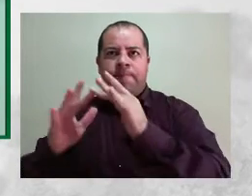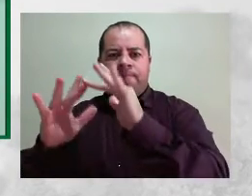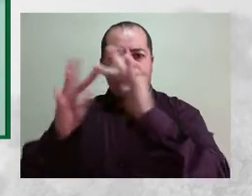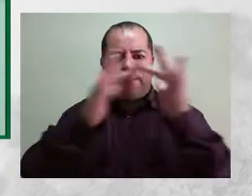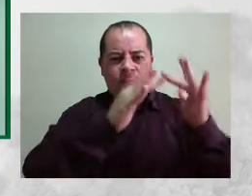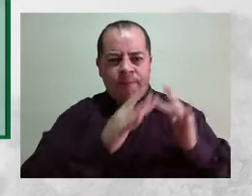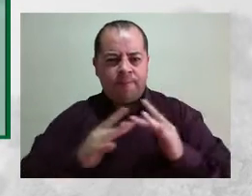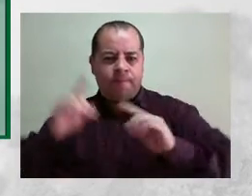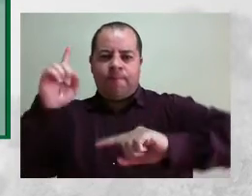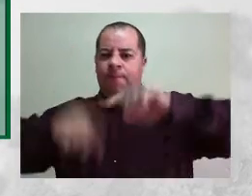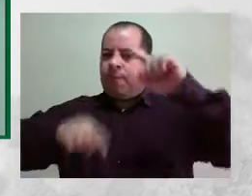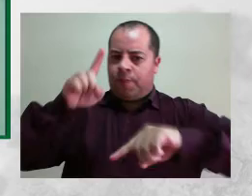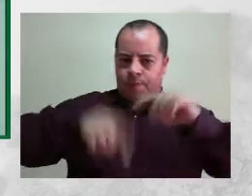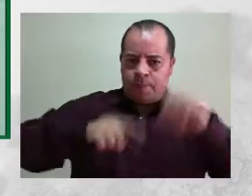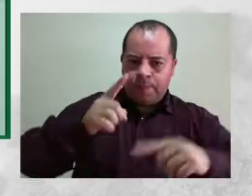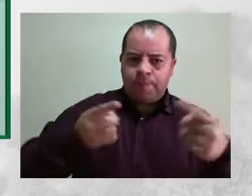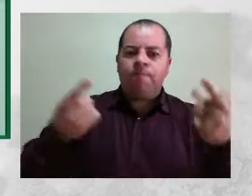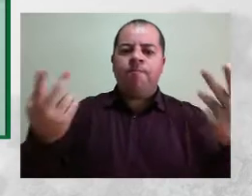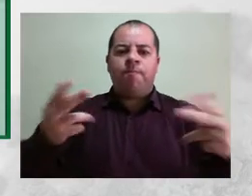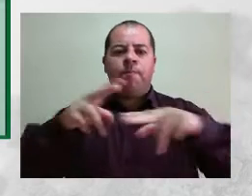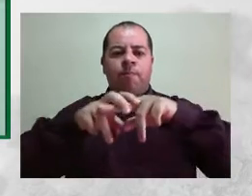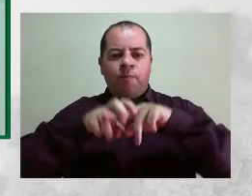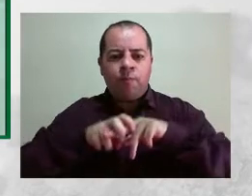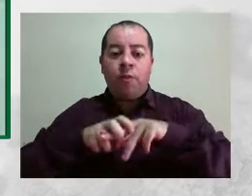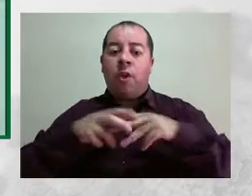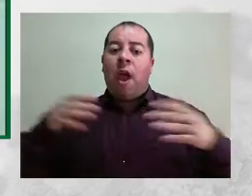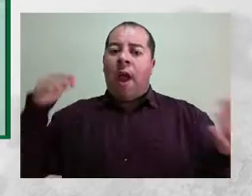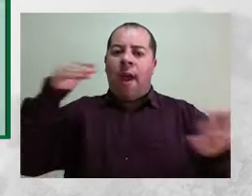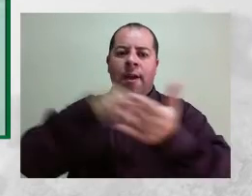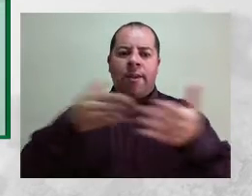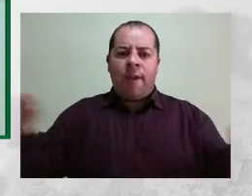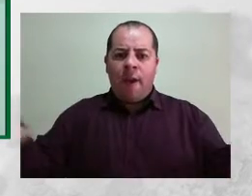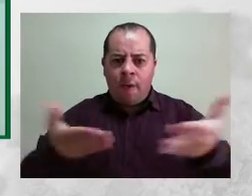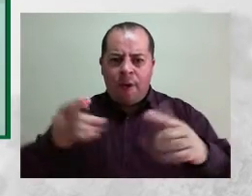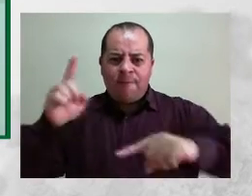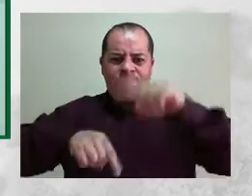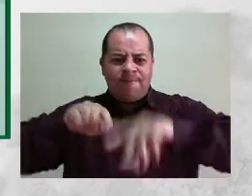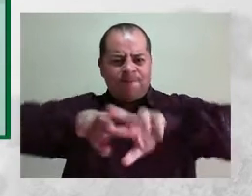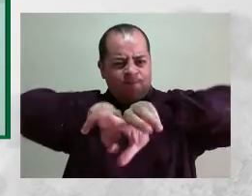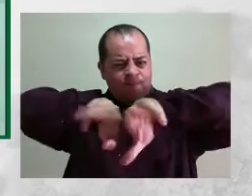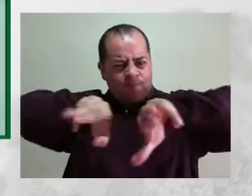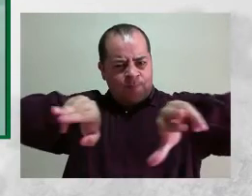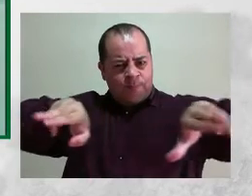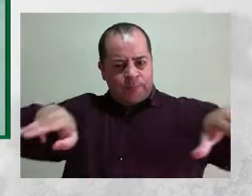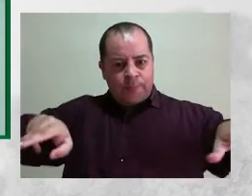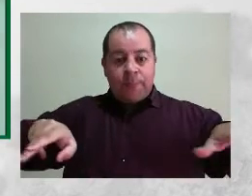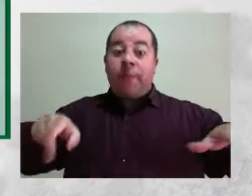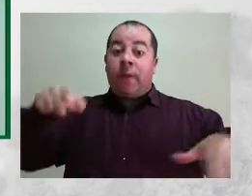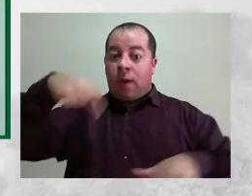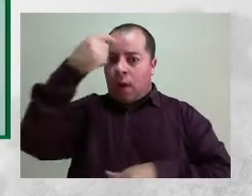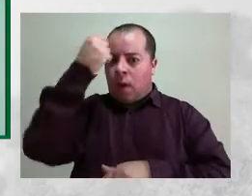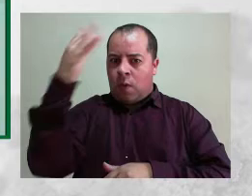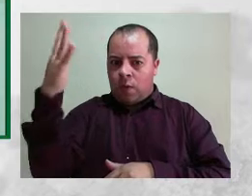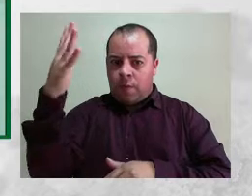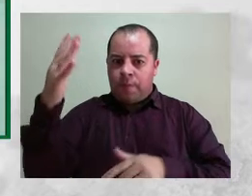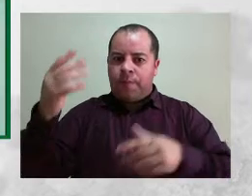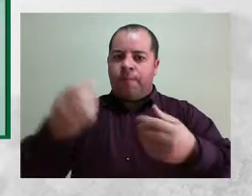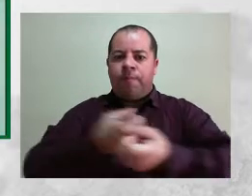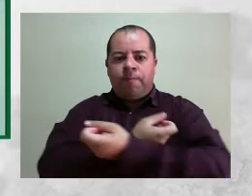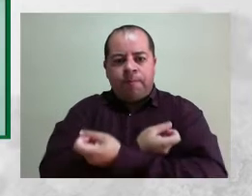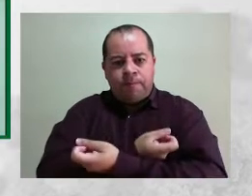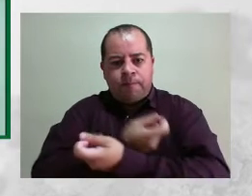pudesse articular as nossas ações. E nesse sentido, até o momento, foram realizadas diversas ações. A